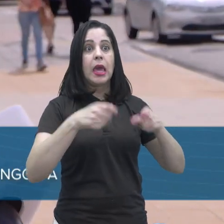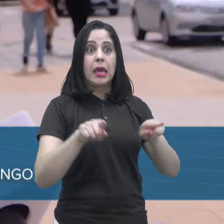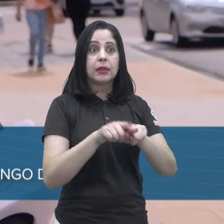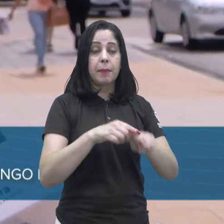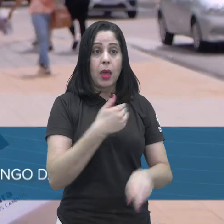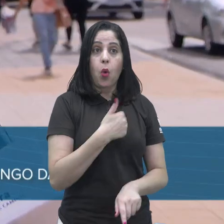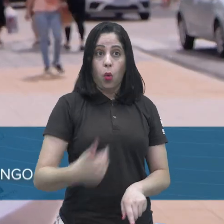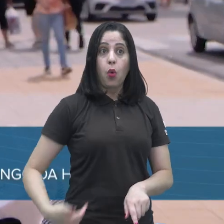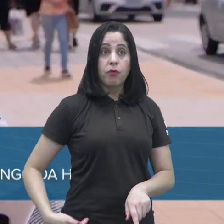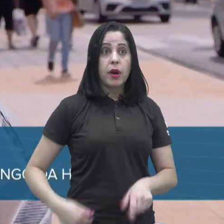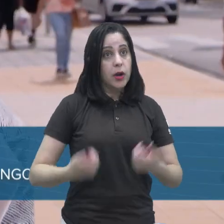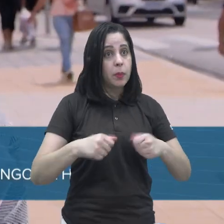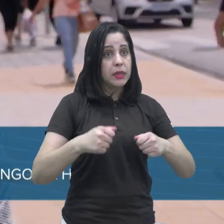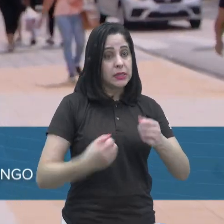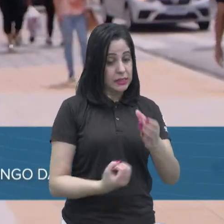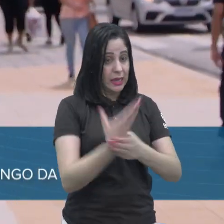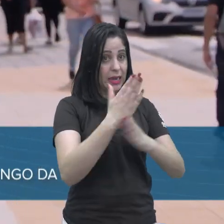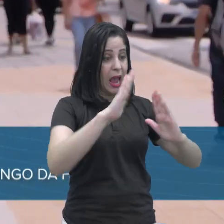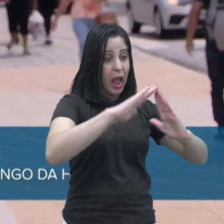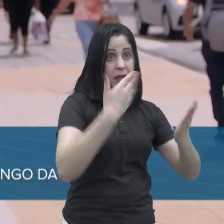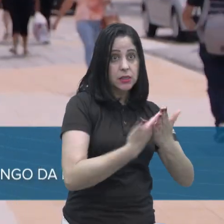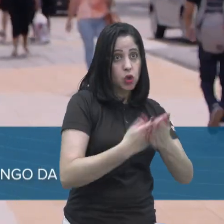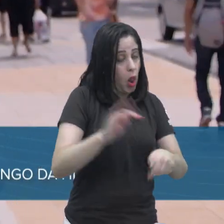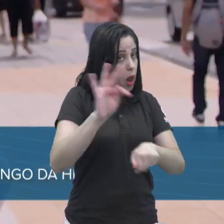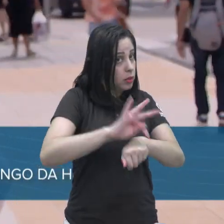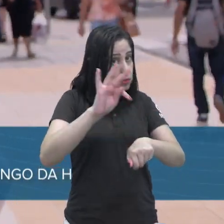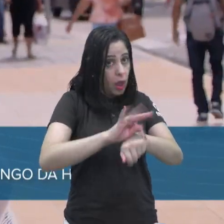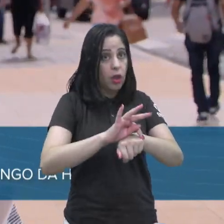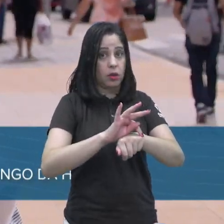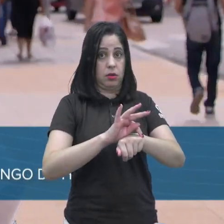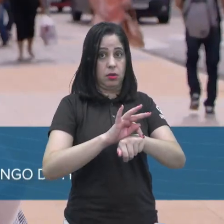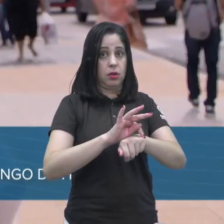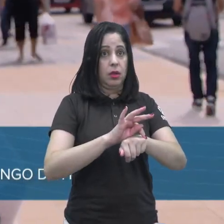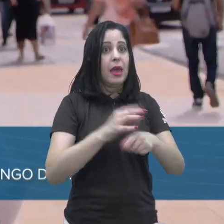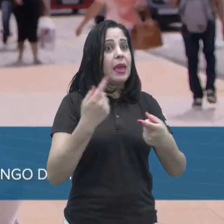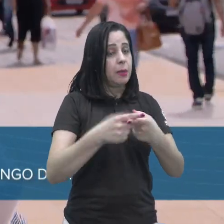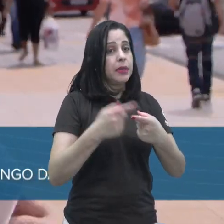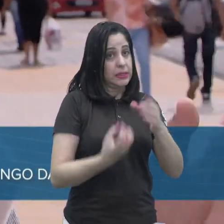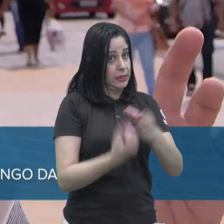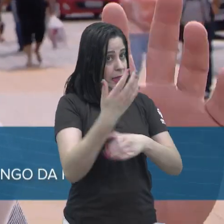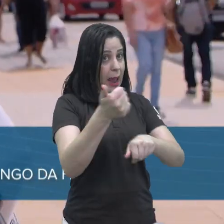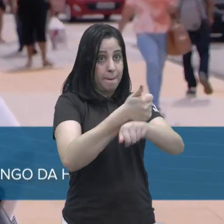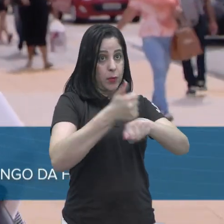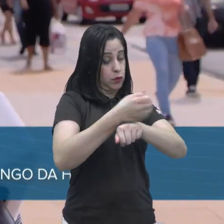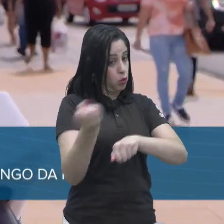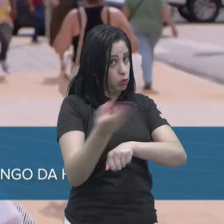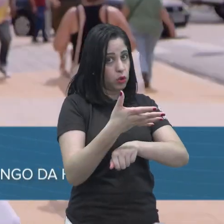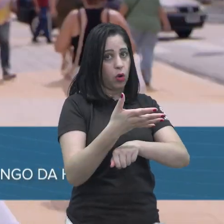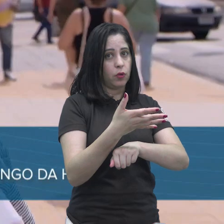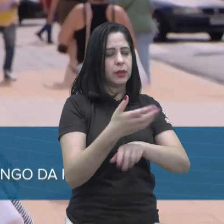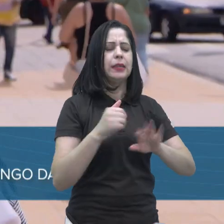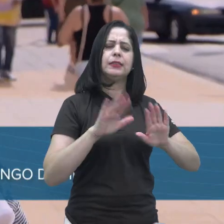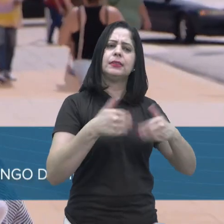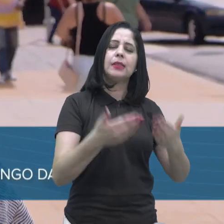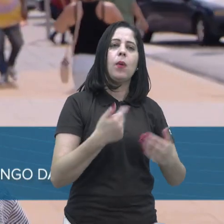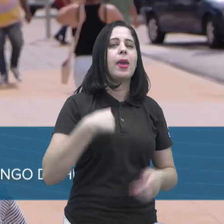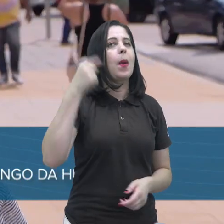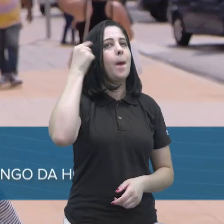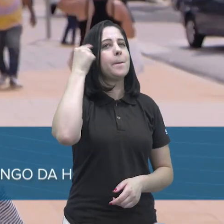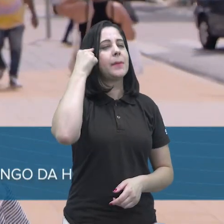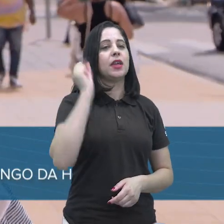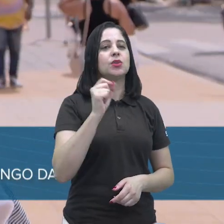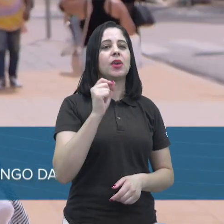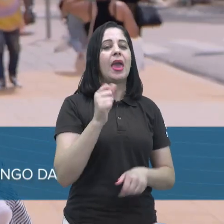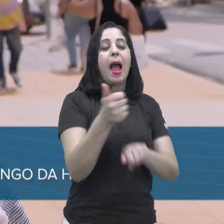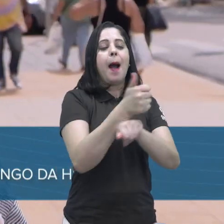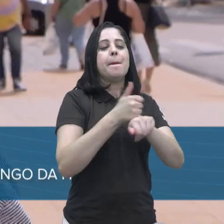políticas públicas para ter escolas técnicas, por exemplo, para formar profissionais para aquele tipo de indústria e outras também. Por questões pessoais, eu prefiro pensar